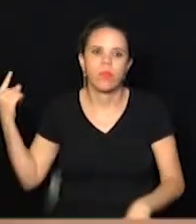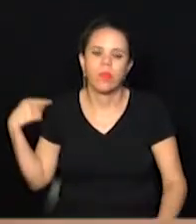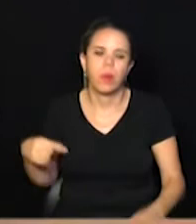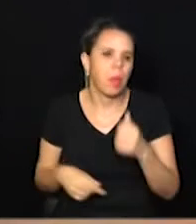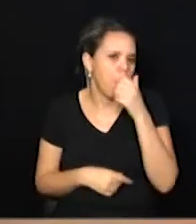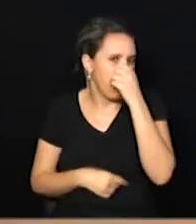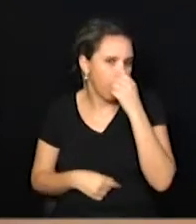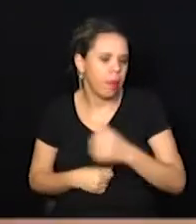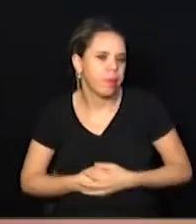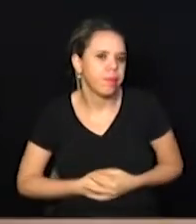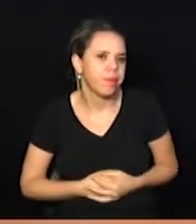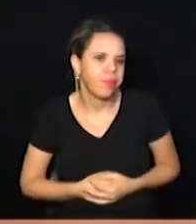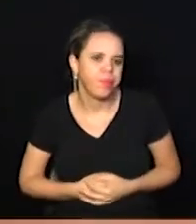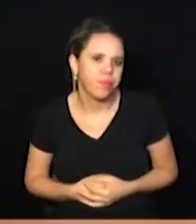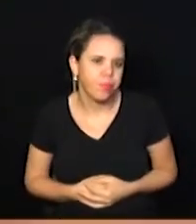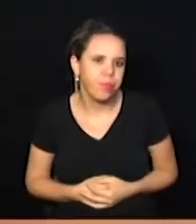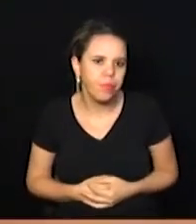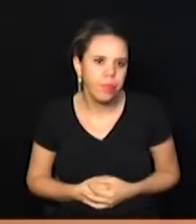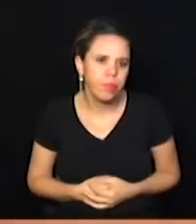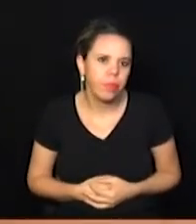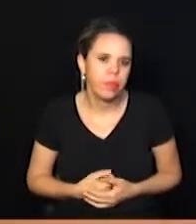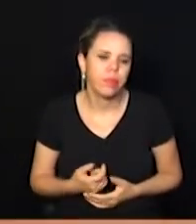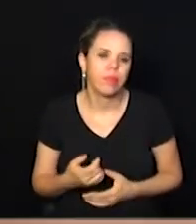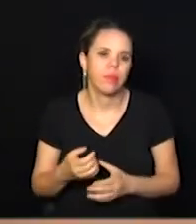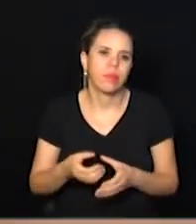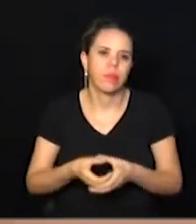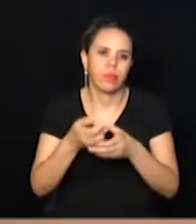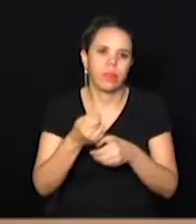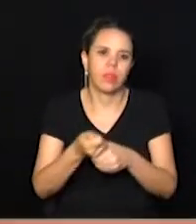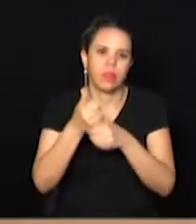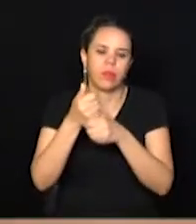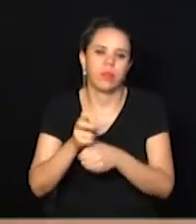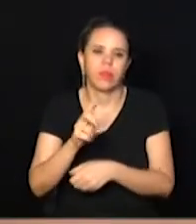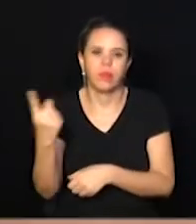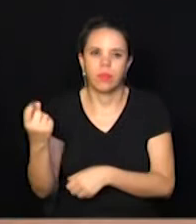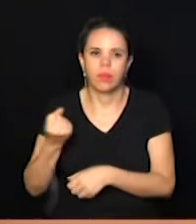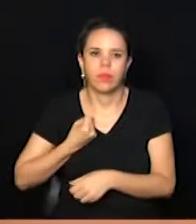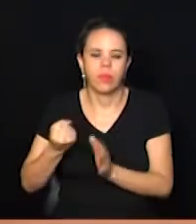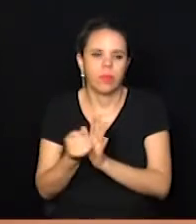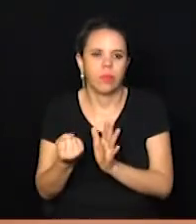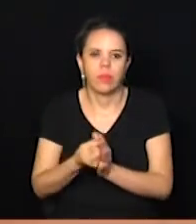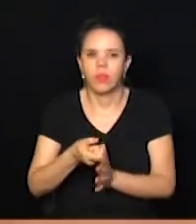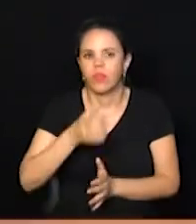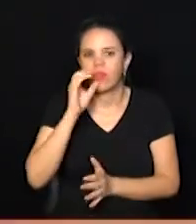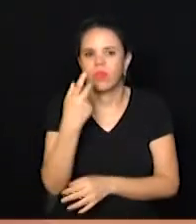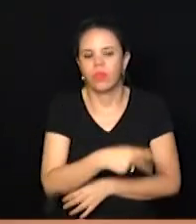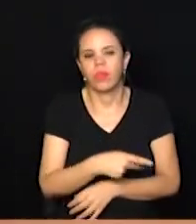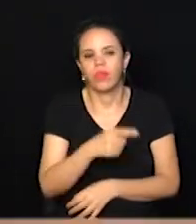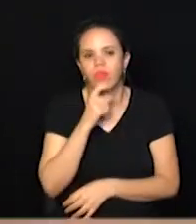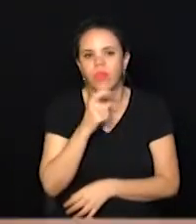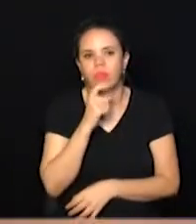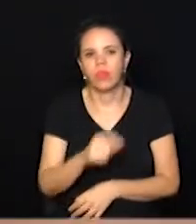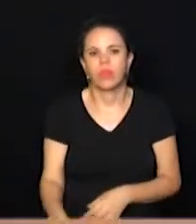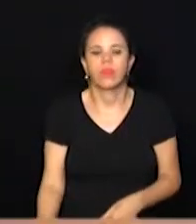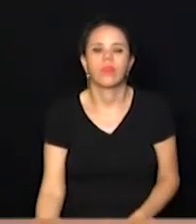8 de dezembro, uma garrafa de 51, que já estava lá uns 50 anos, ninguém tomava ela, um frio